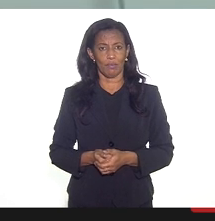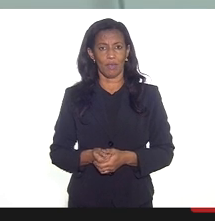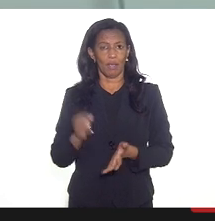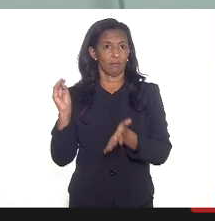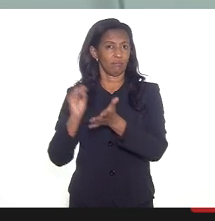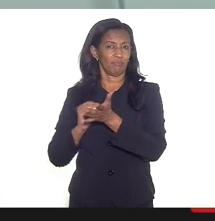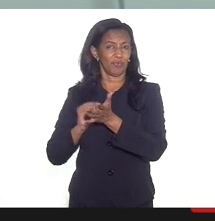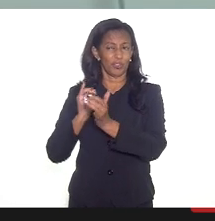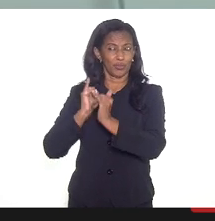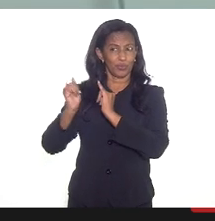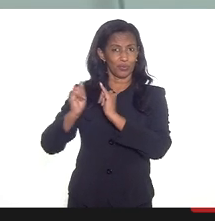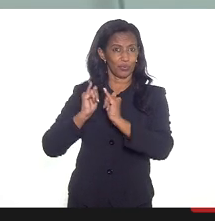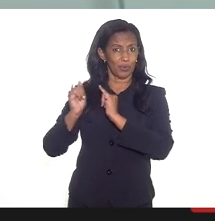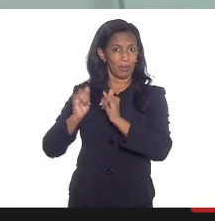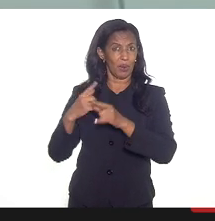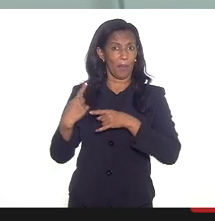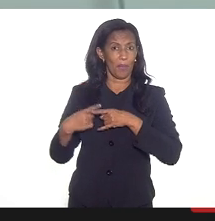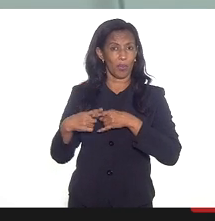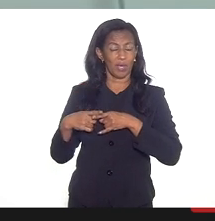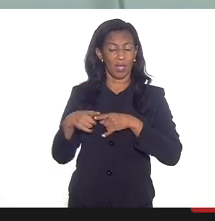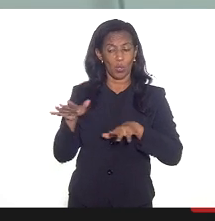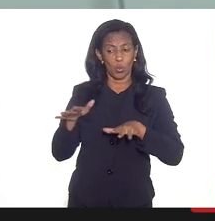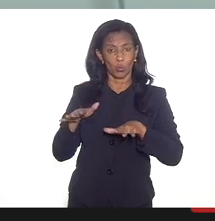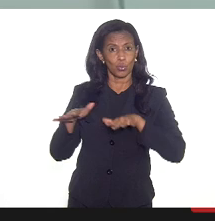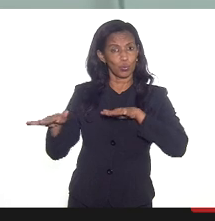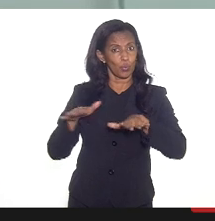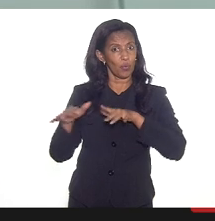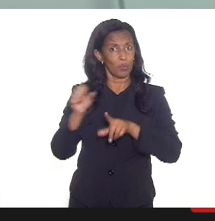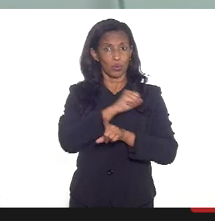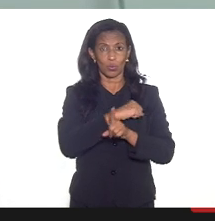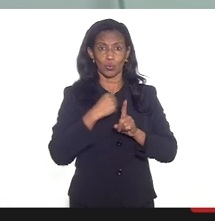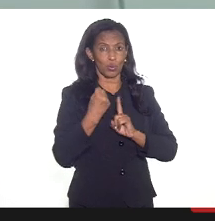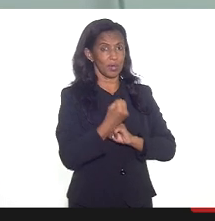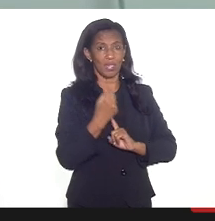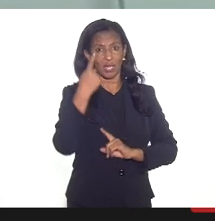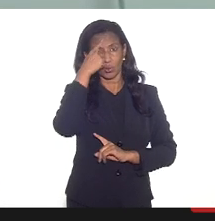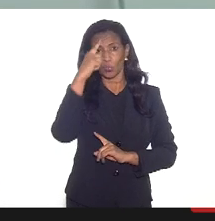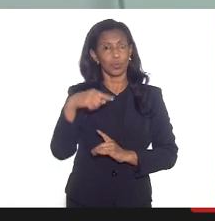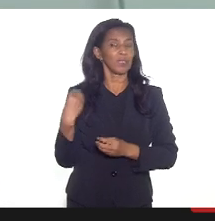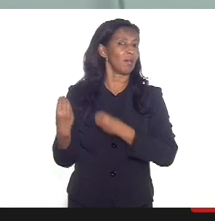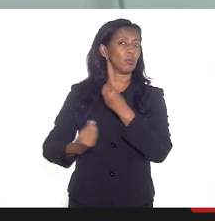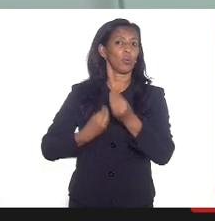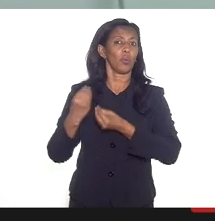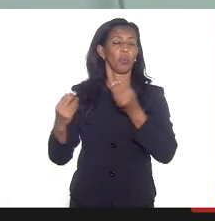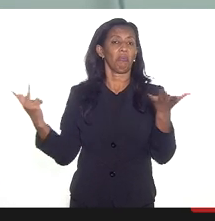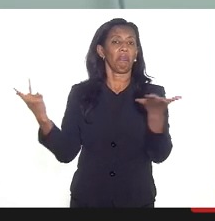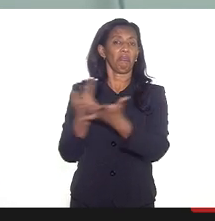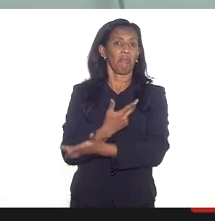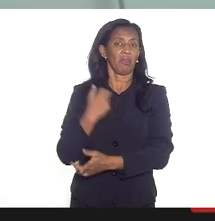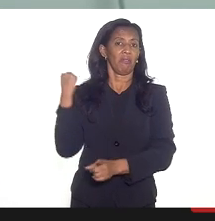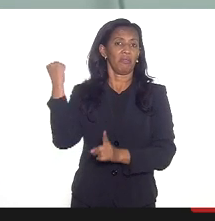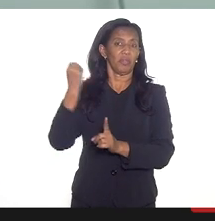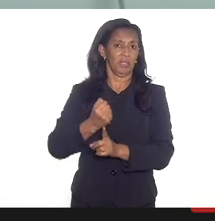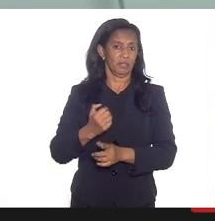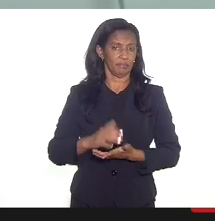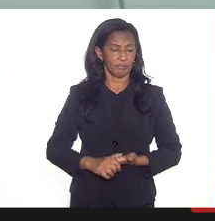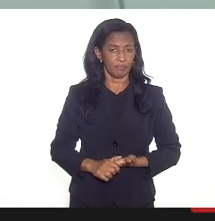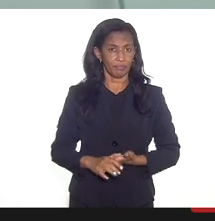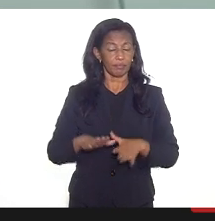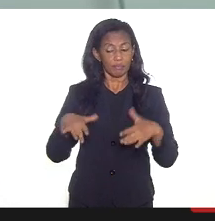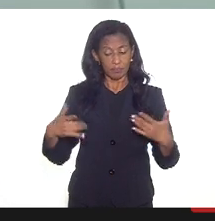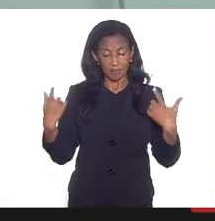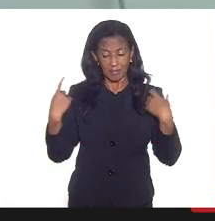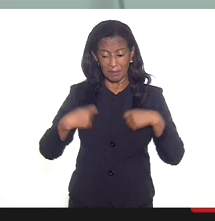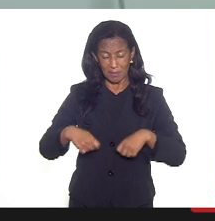negligenciada, no sentido de que sequer os movimentos sociais têm a dimensão de como esse ciclo de violência acontece. Então, a gente